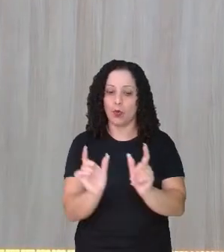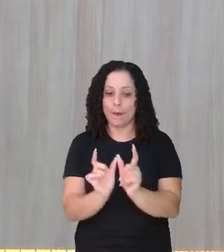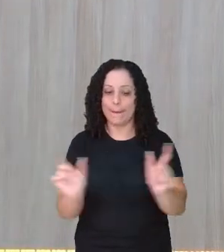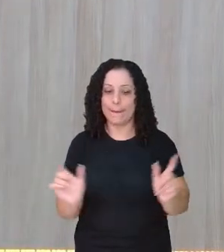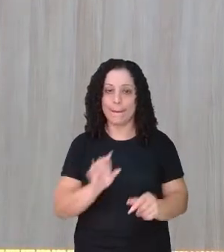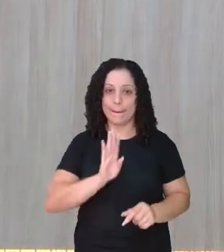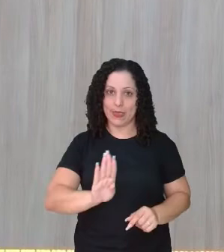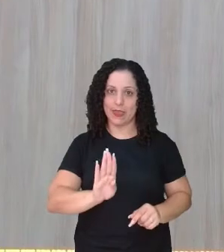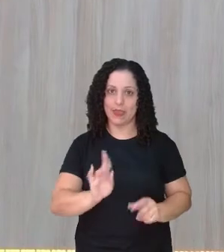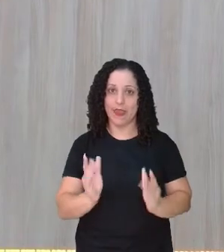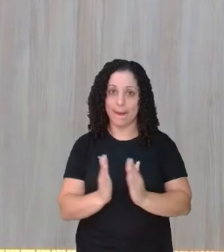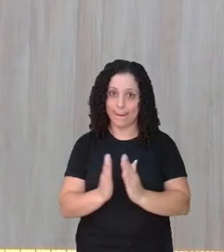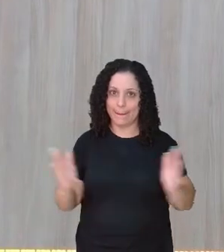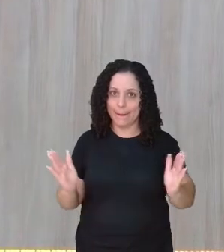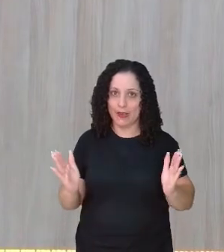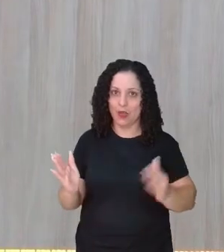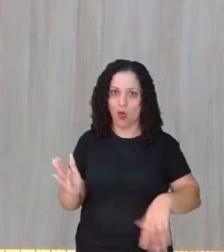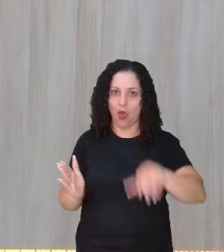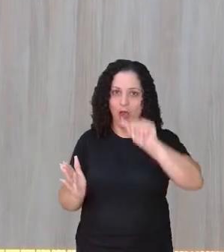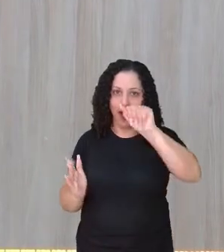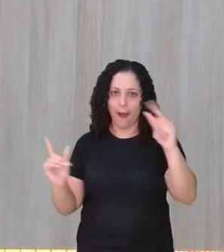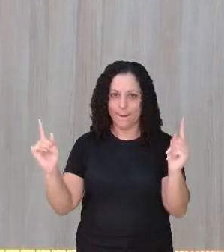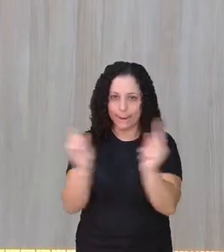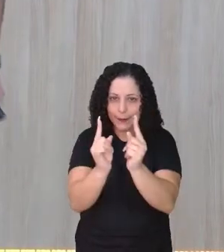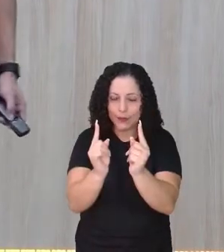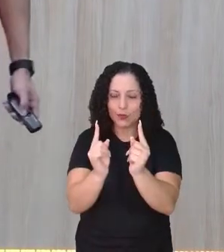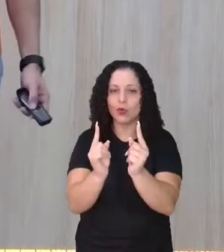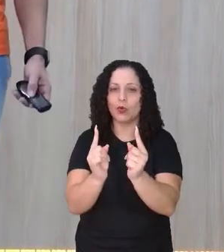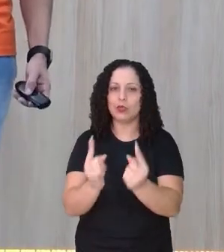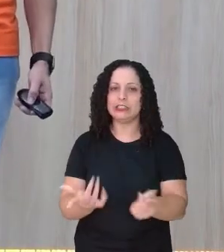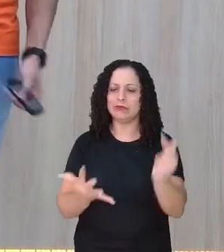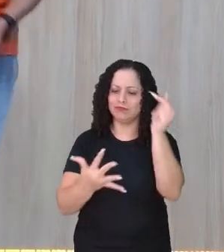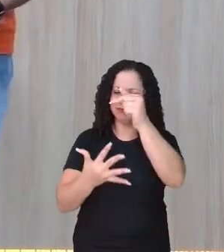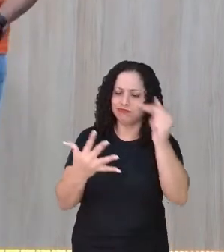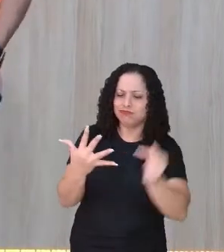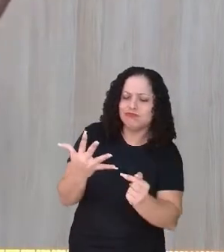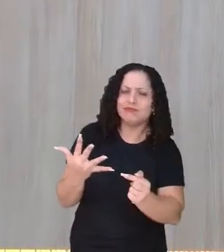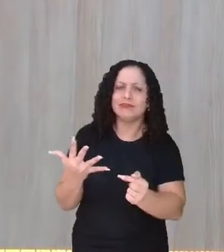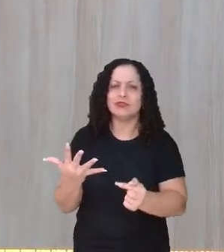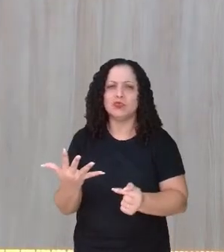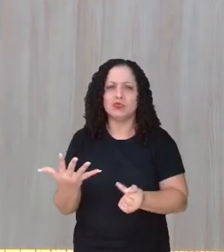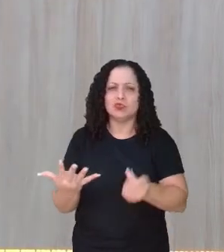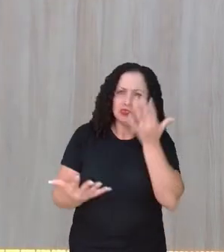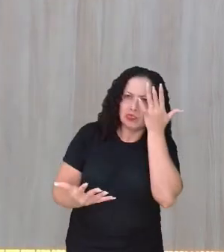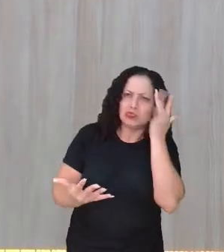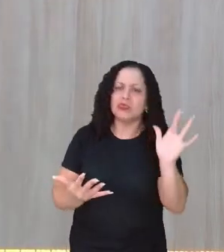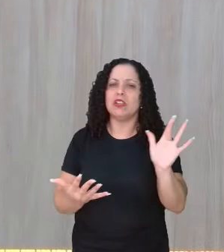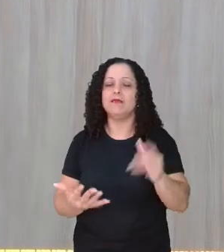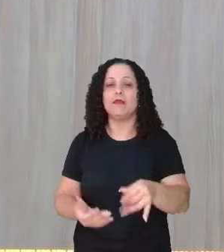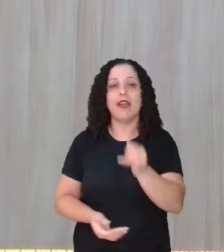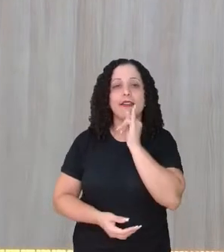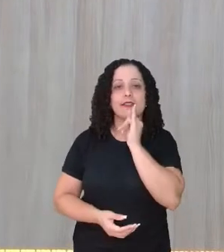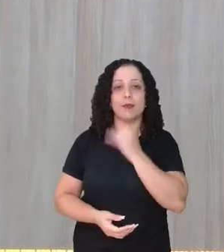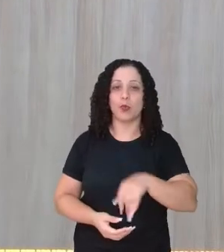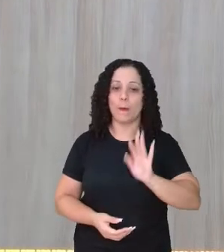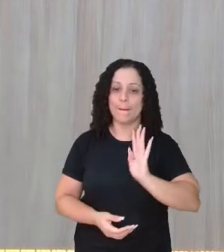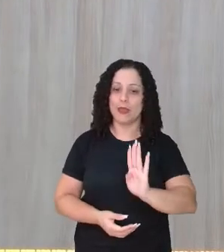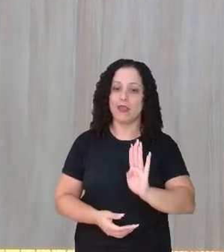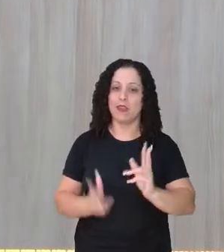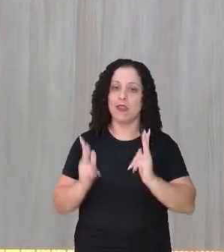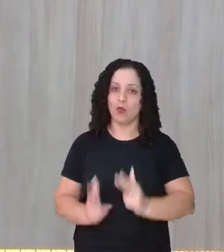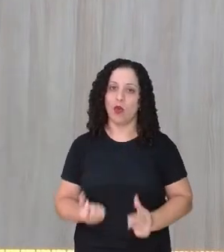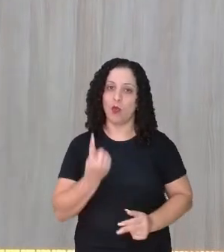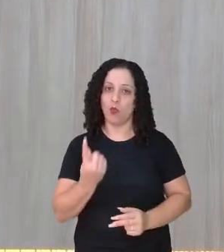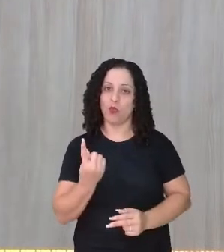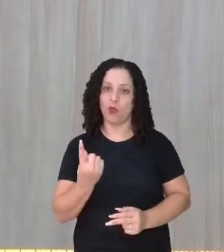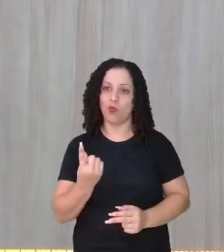do que o valor de A e nas opções que tem lá não vai satisfazer. Por exemplo, eu dizer aqui que o valor de B é igual a 1